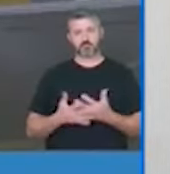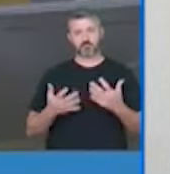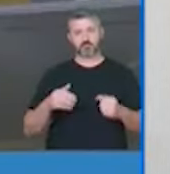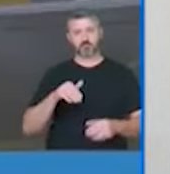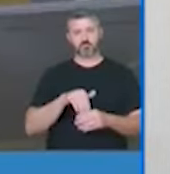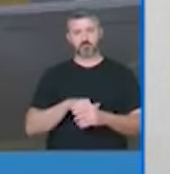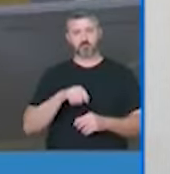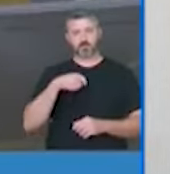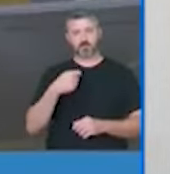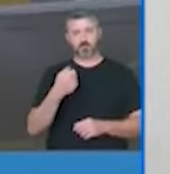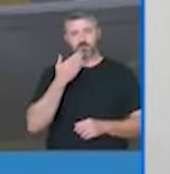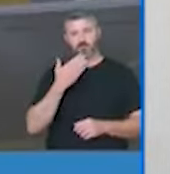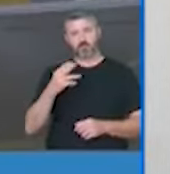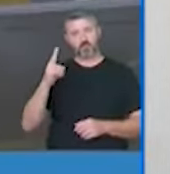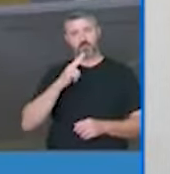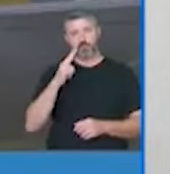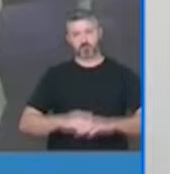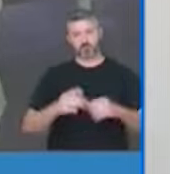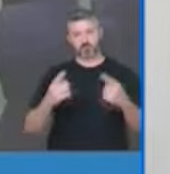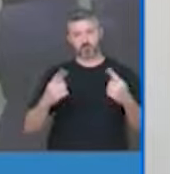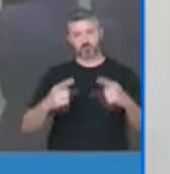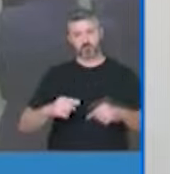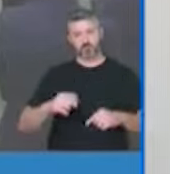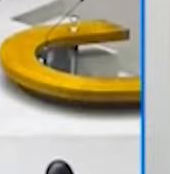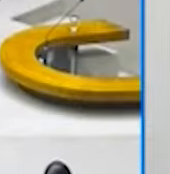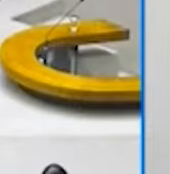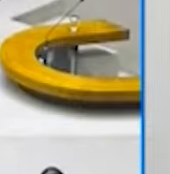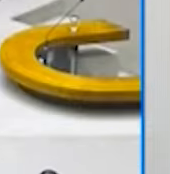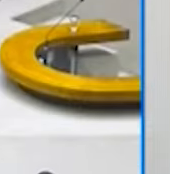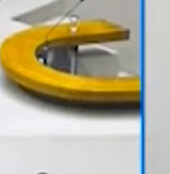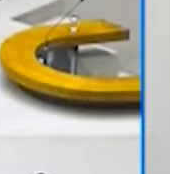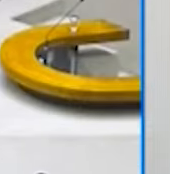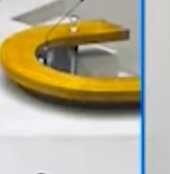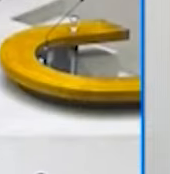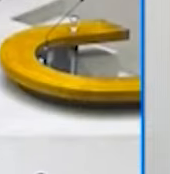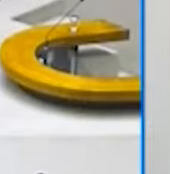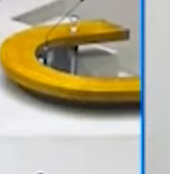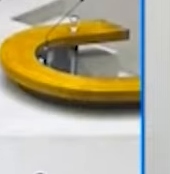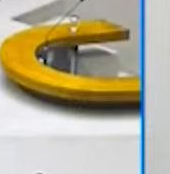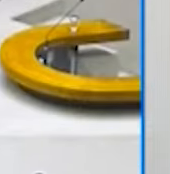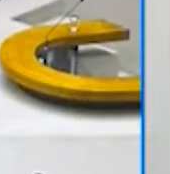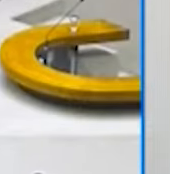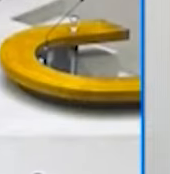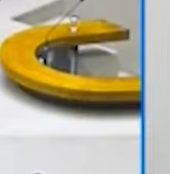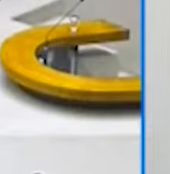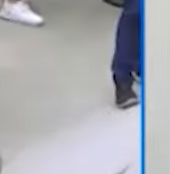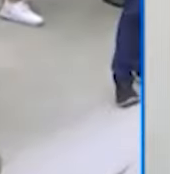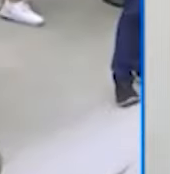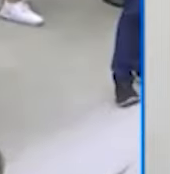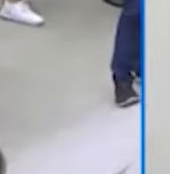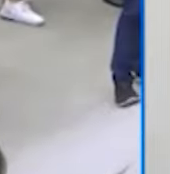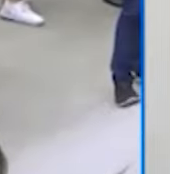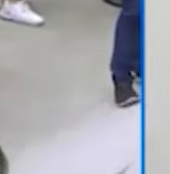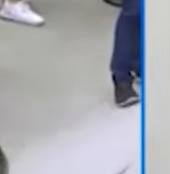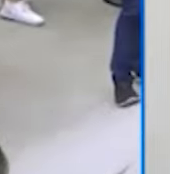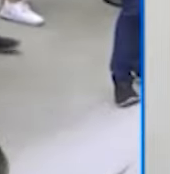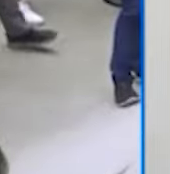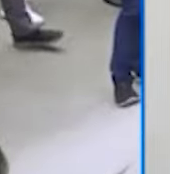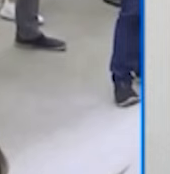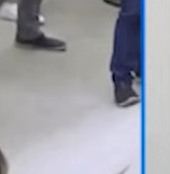e aspectos criminológicos, e também em relação à Constituição e aos tratados e convenções que o